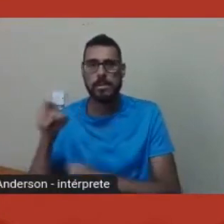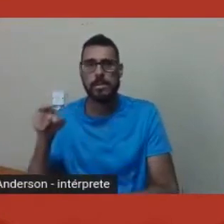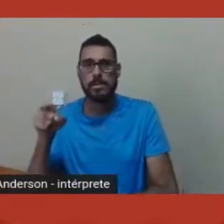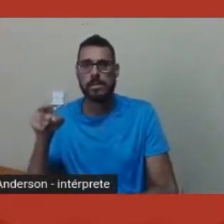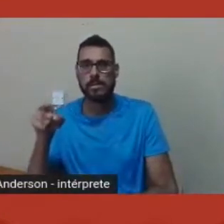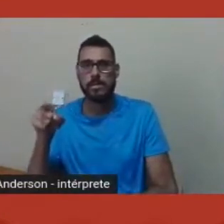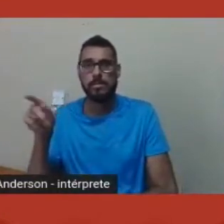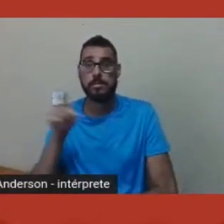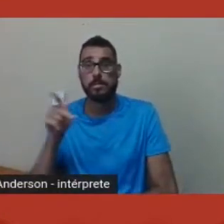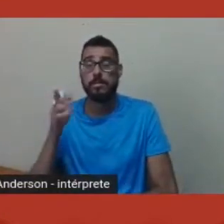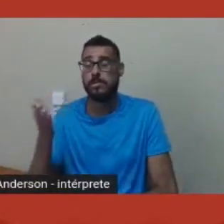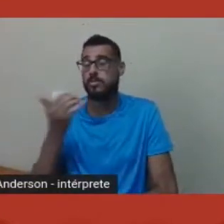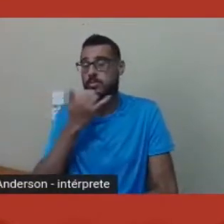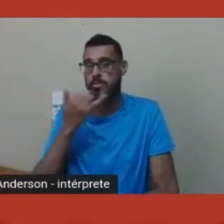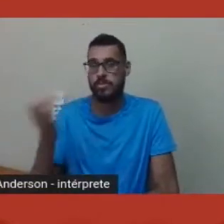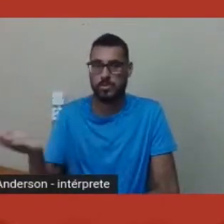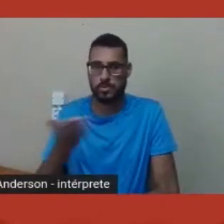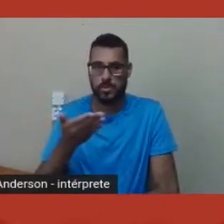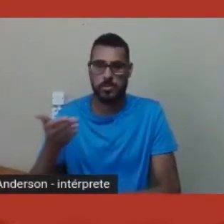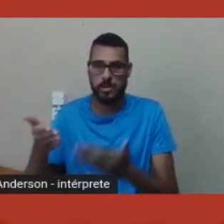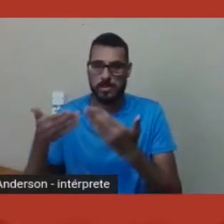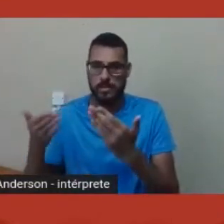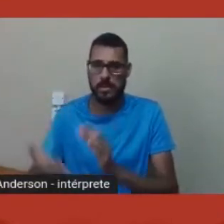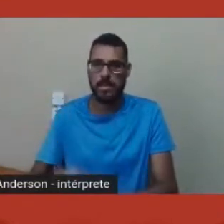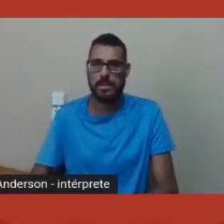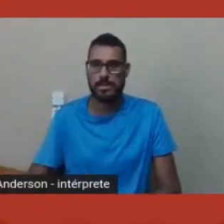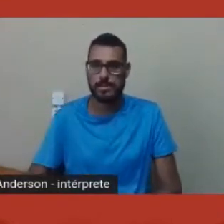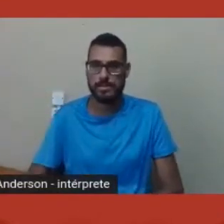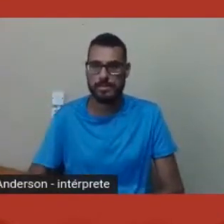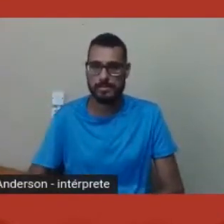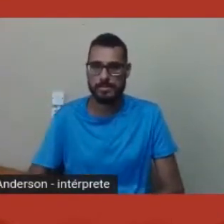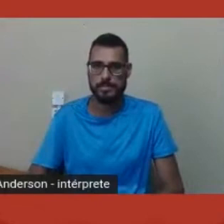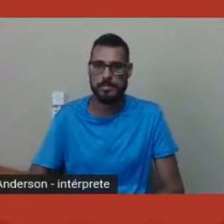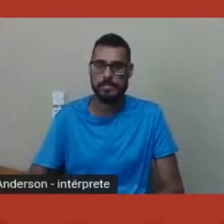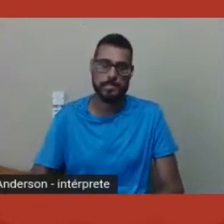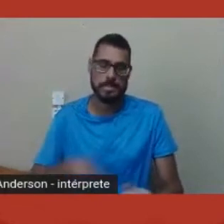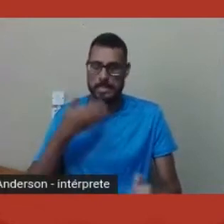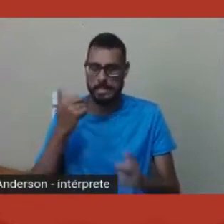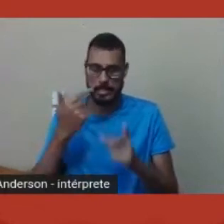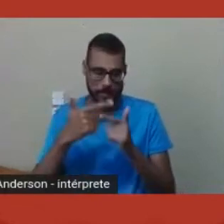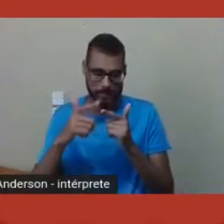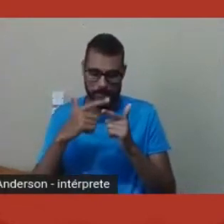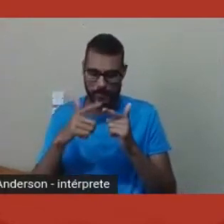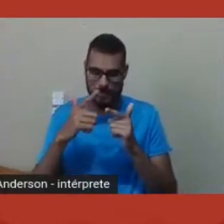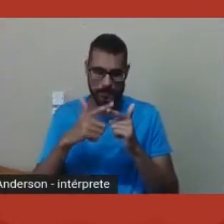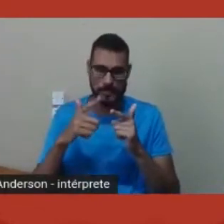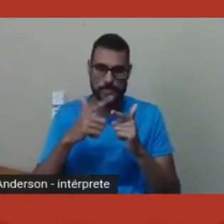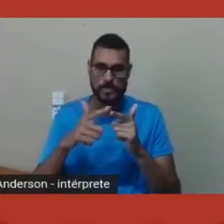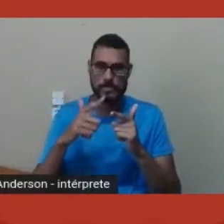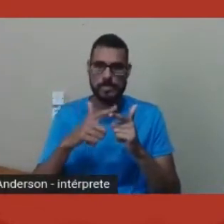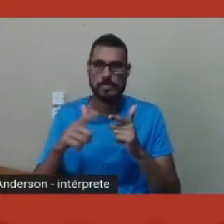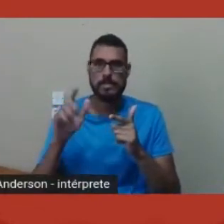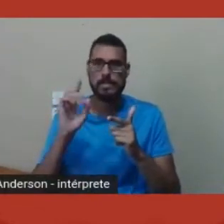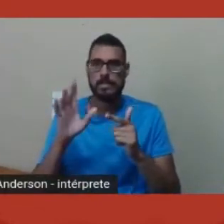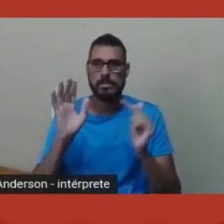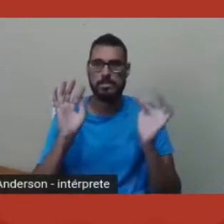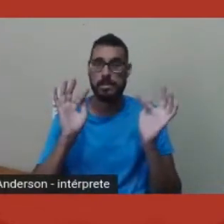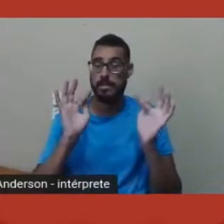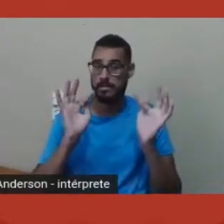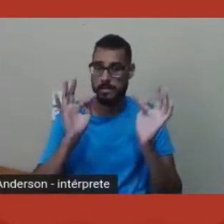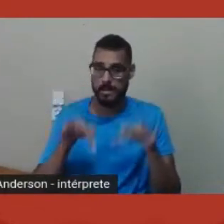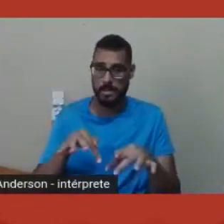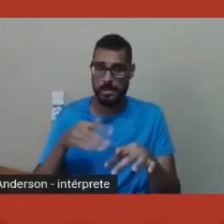Perdão, professor. Fica à vontade. Sem problema. Eu só, para finalizar aqui a